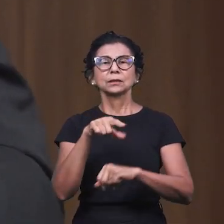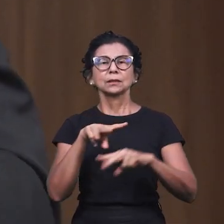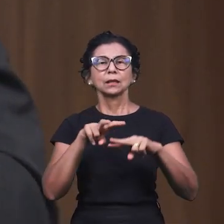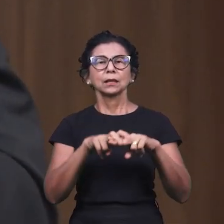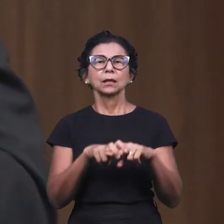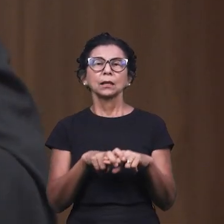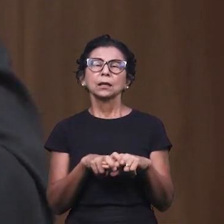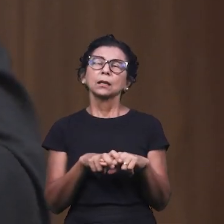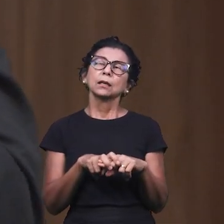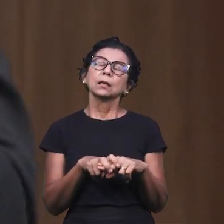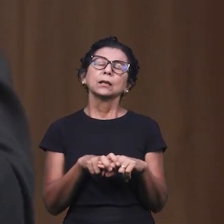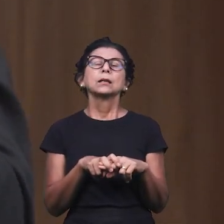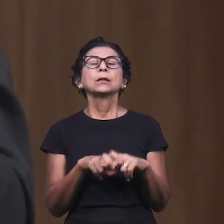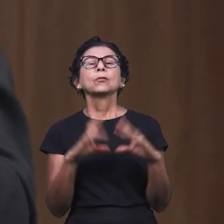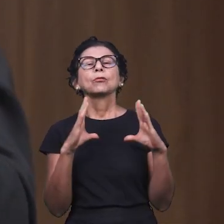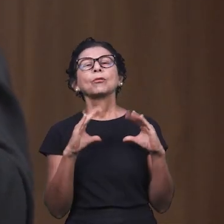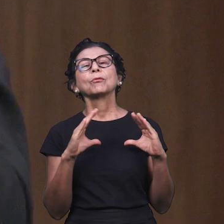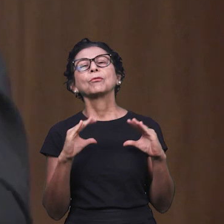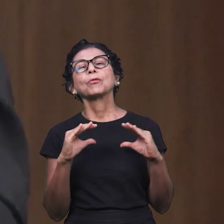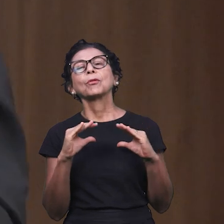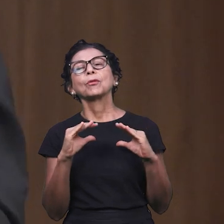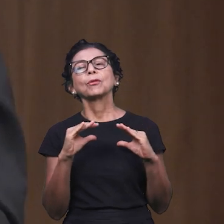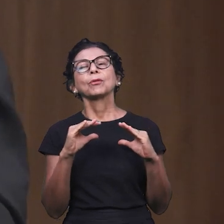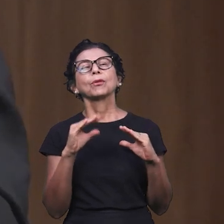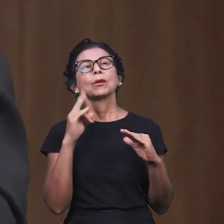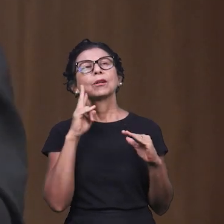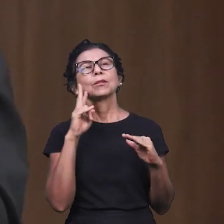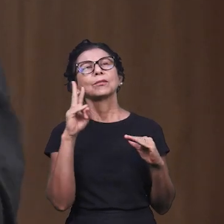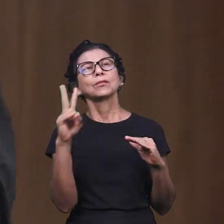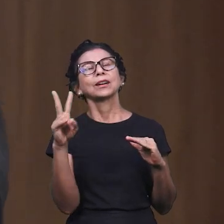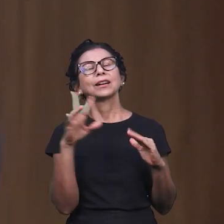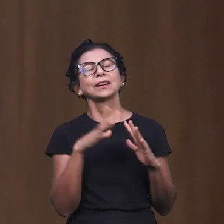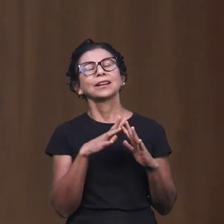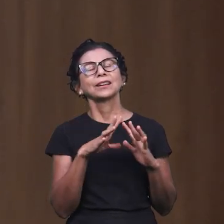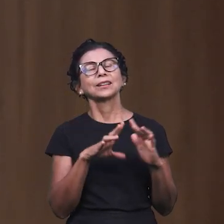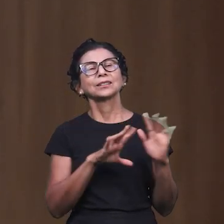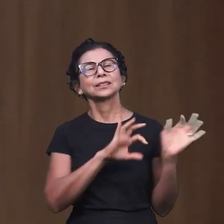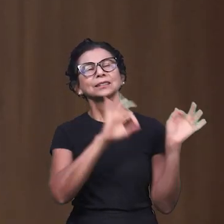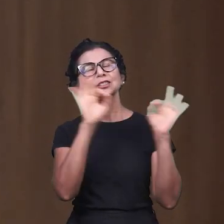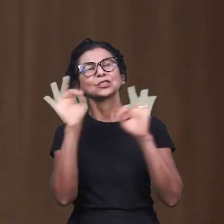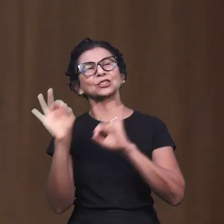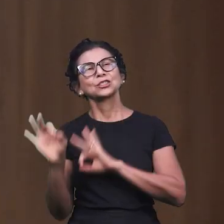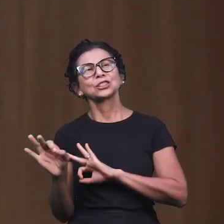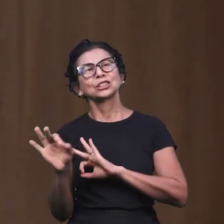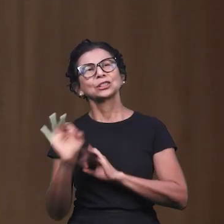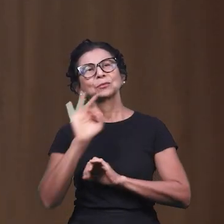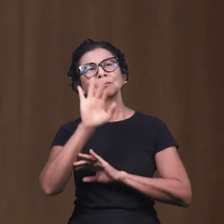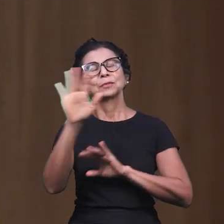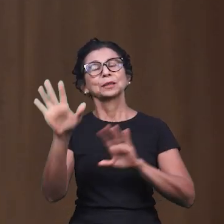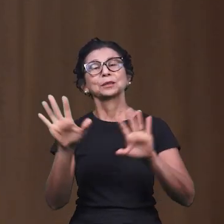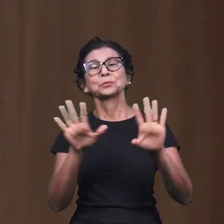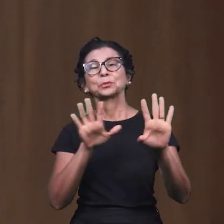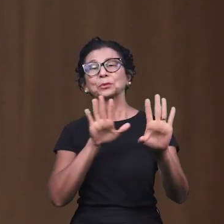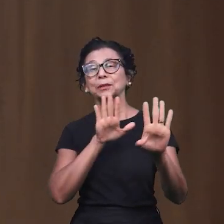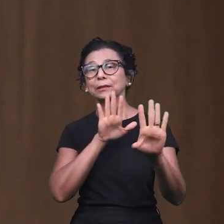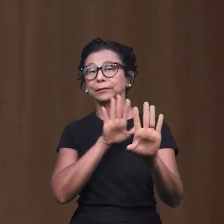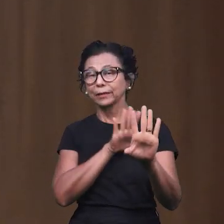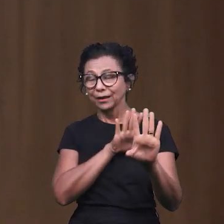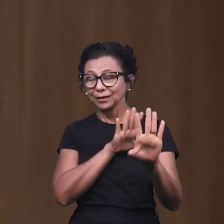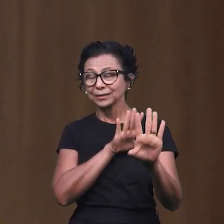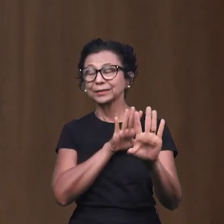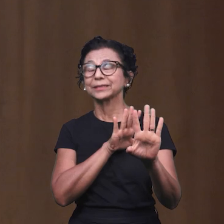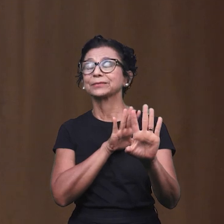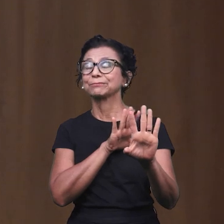Então, ela auxilia em muito nessa transmissão de uma mensagem que vem da